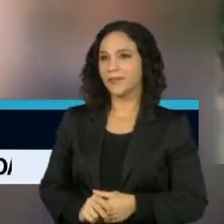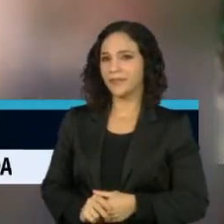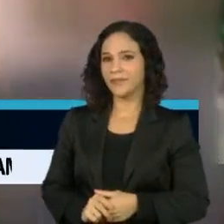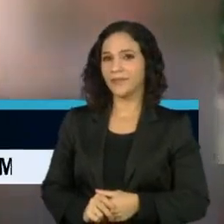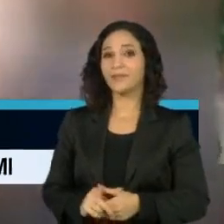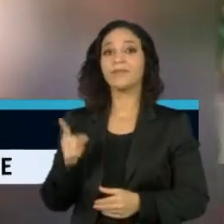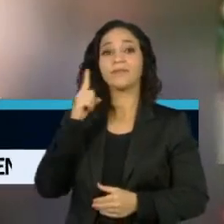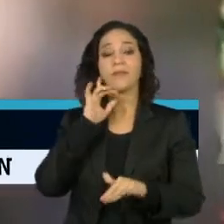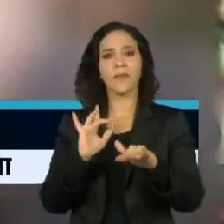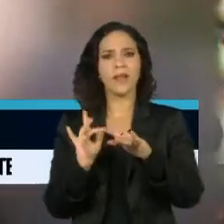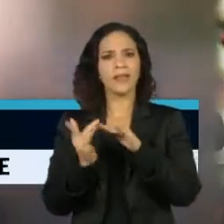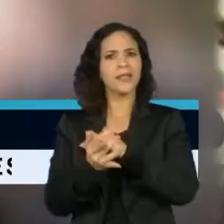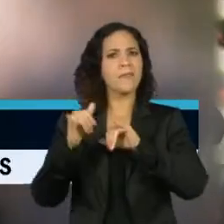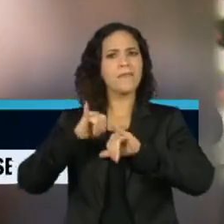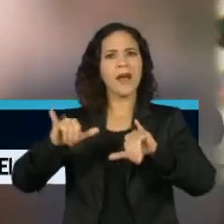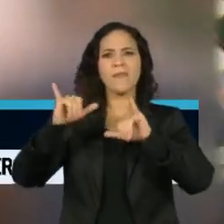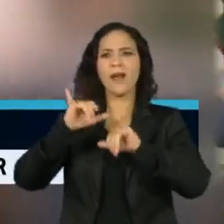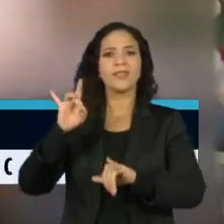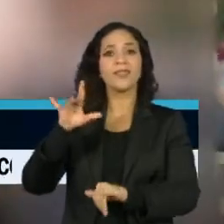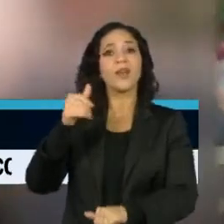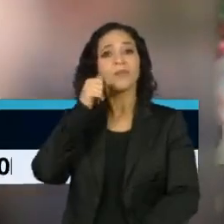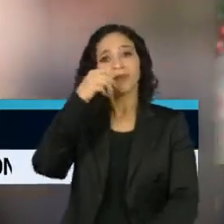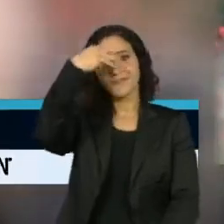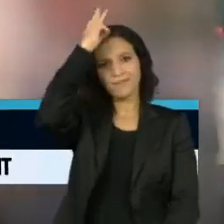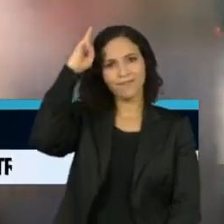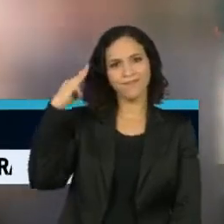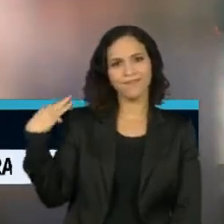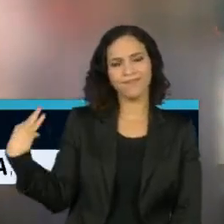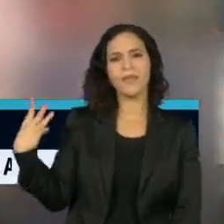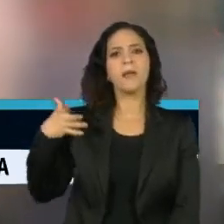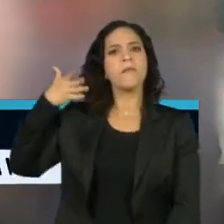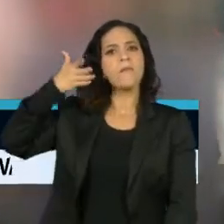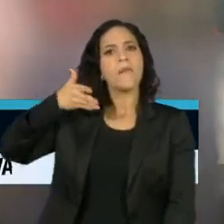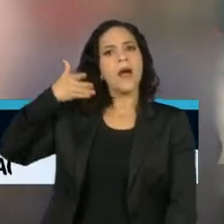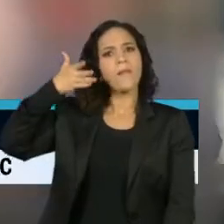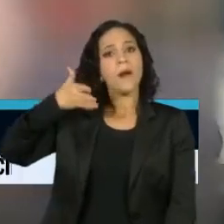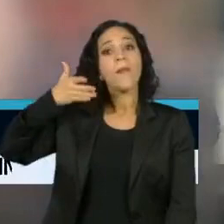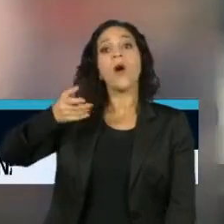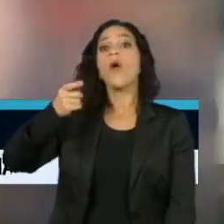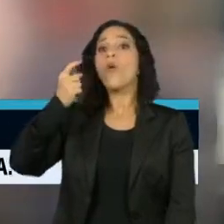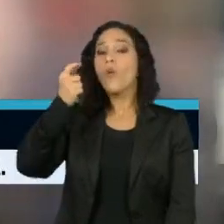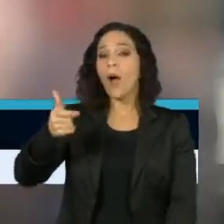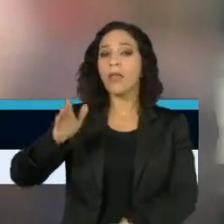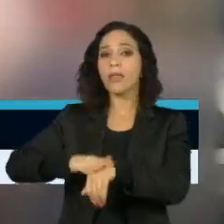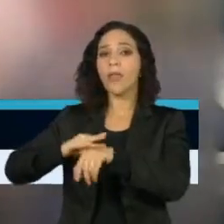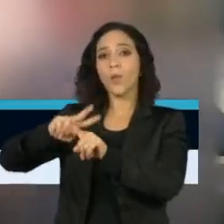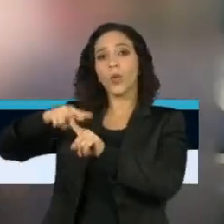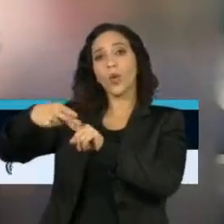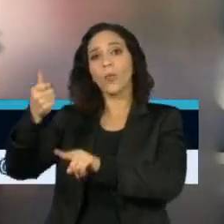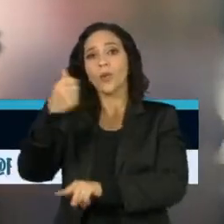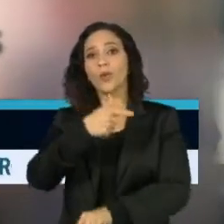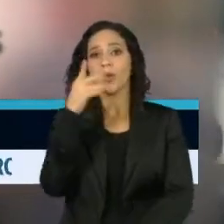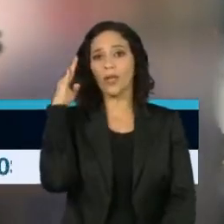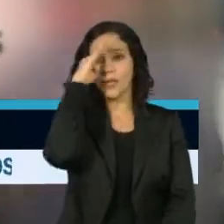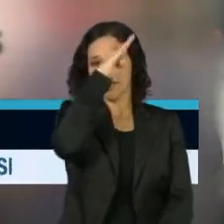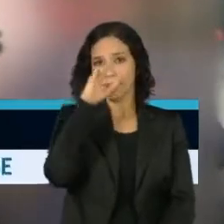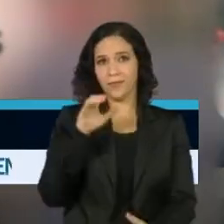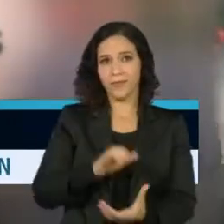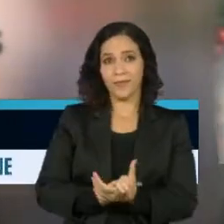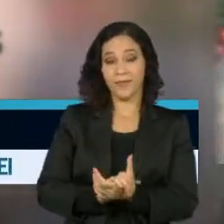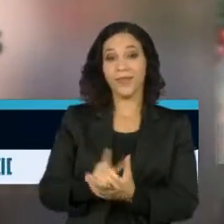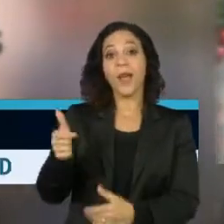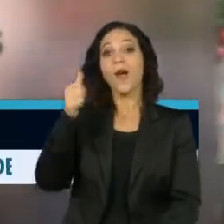redes sociais, só se falava do fato da primeira-dama ter discursado por quase o dobro do tempo do que o marido. Foram